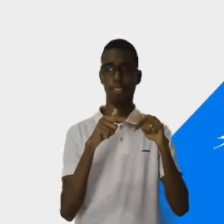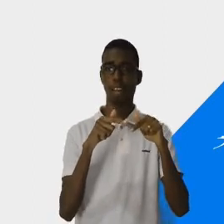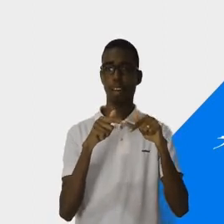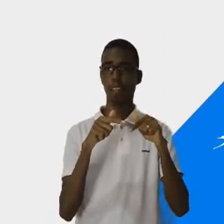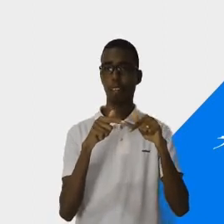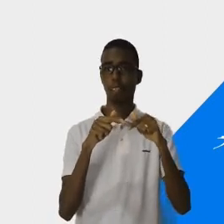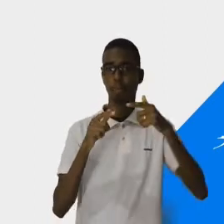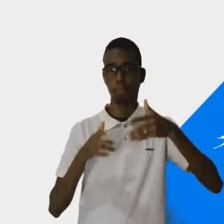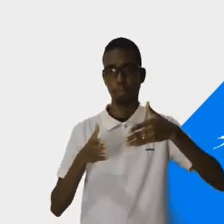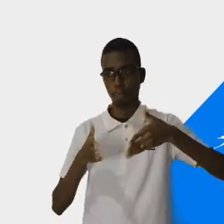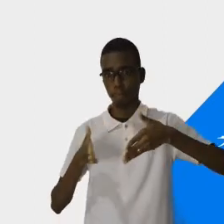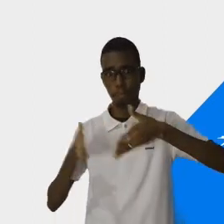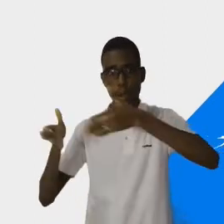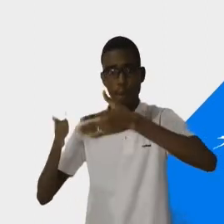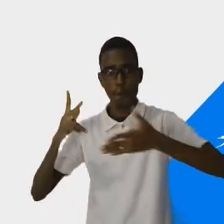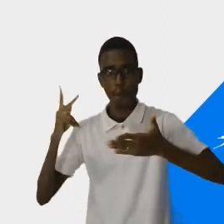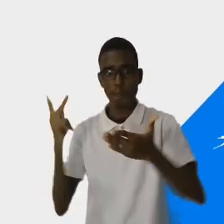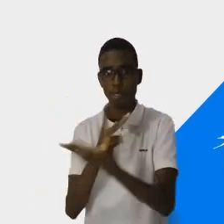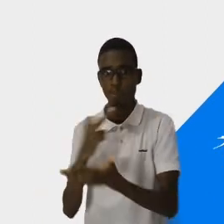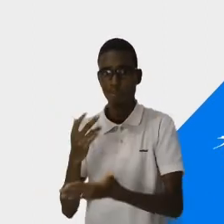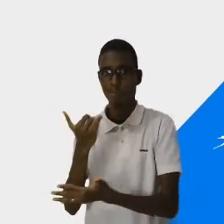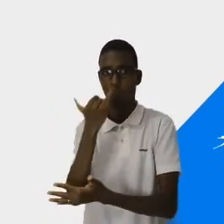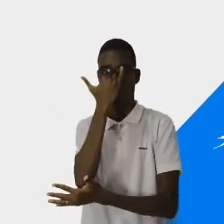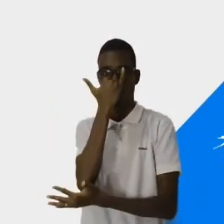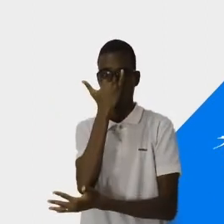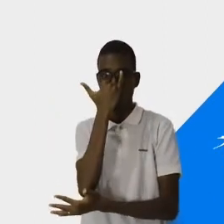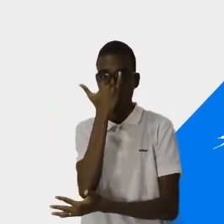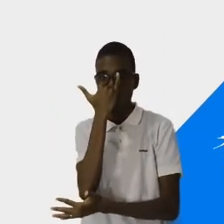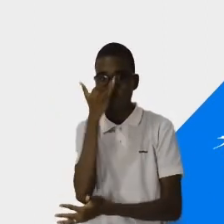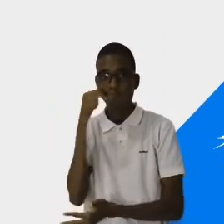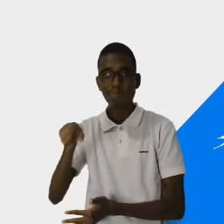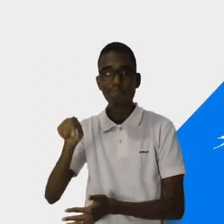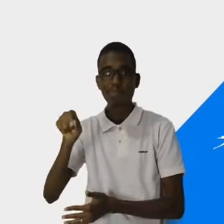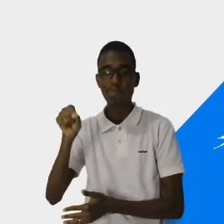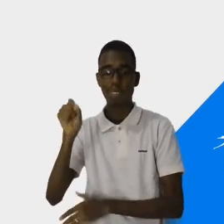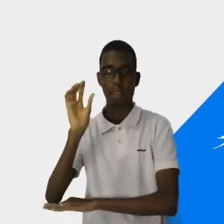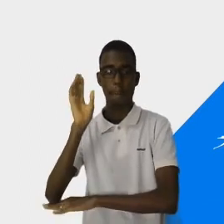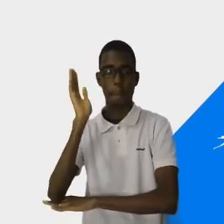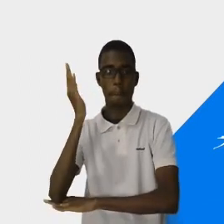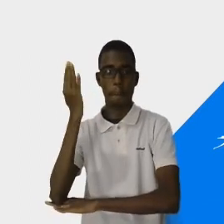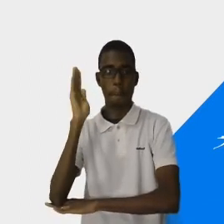que uma barra de metal transfixou o crânio,